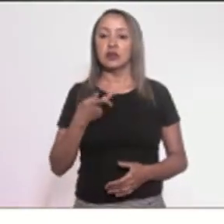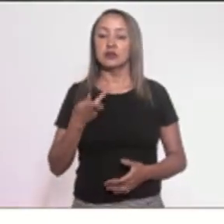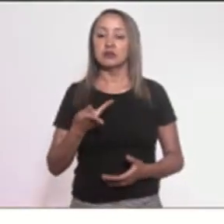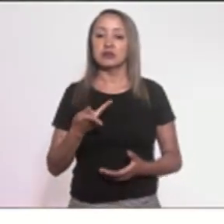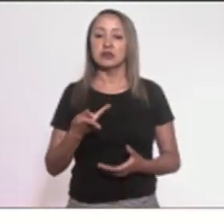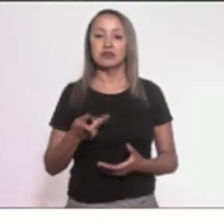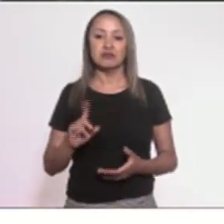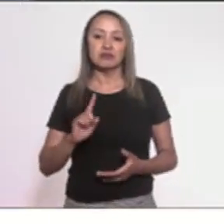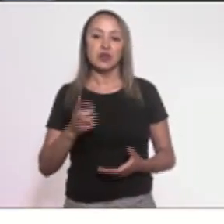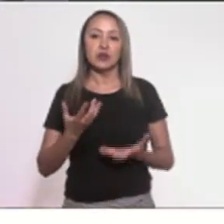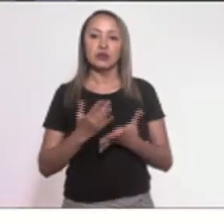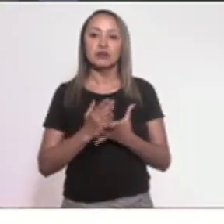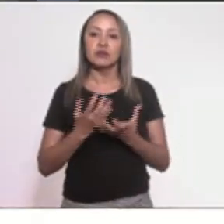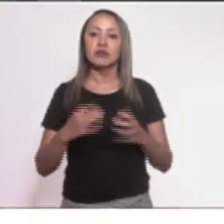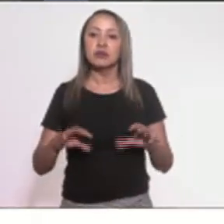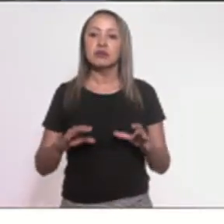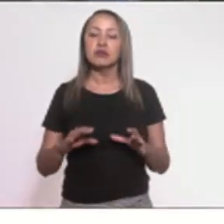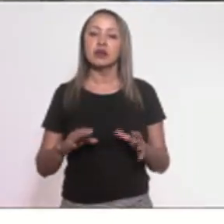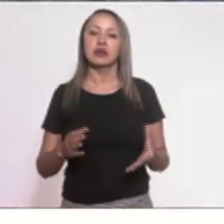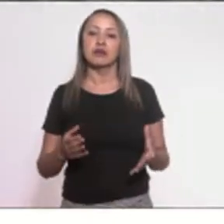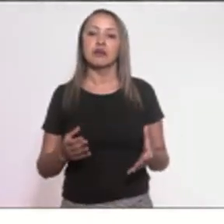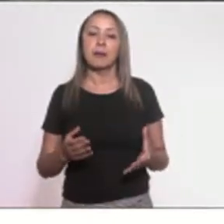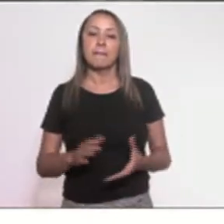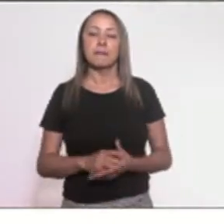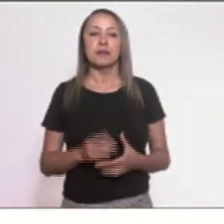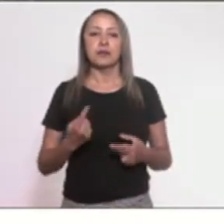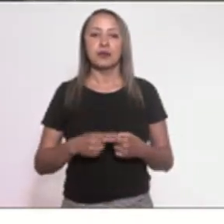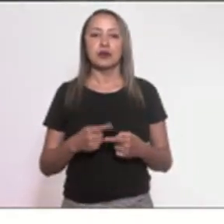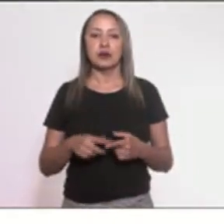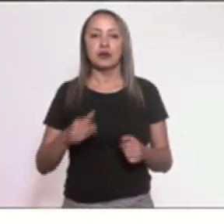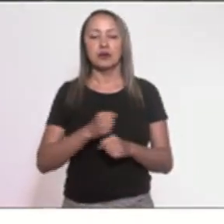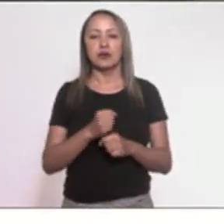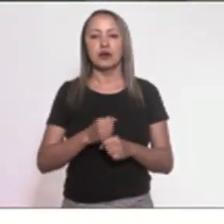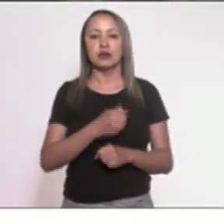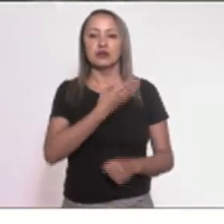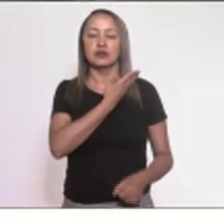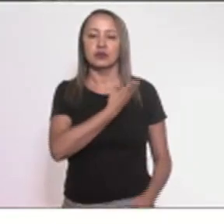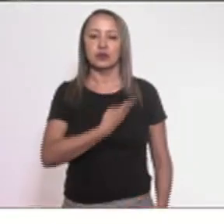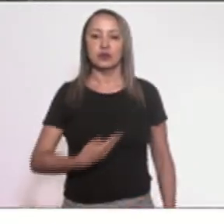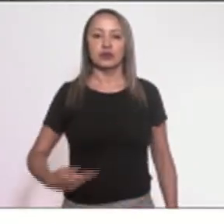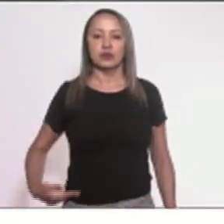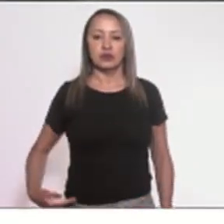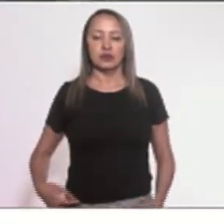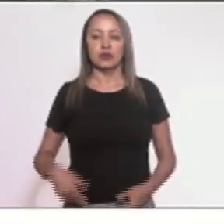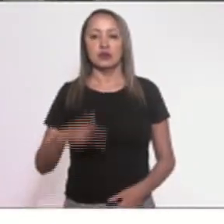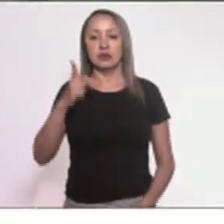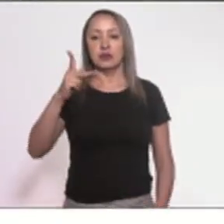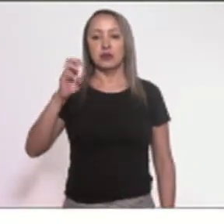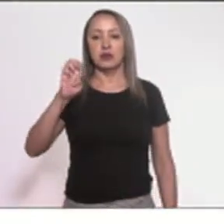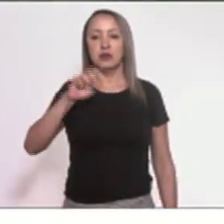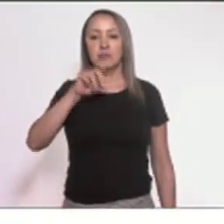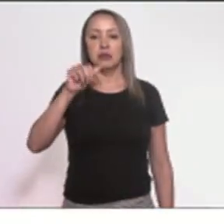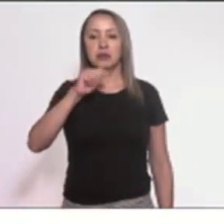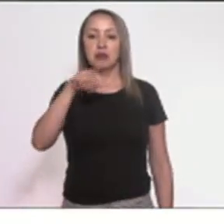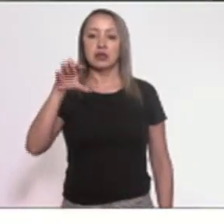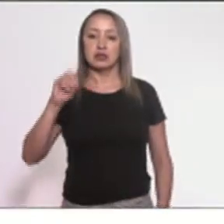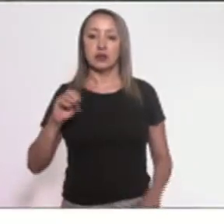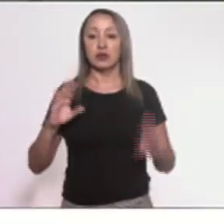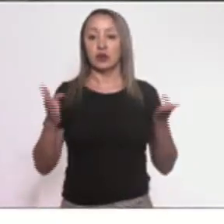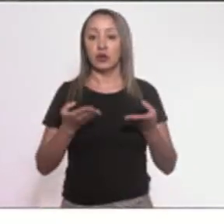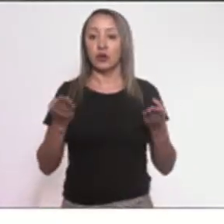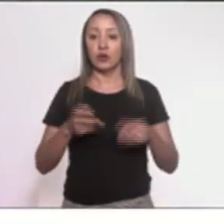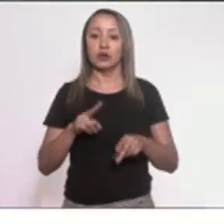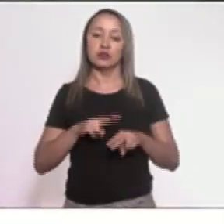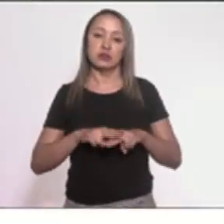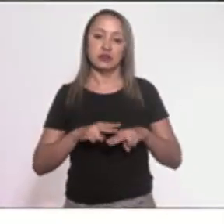contas. Um ano de governo que estava sob comando do ex-governador Pezão, que hoje se encontra preso. E eu